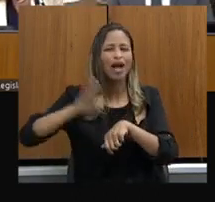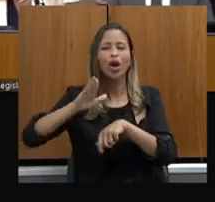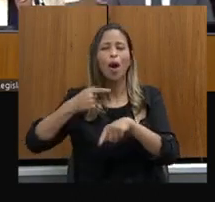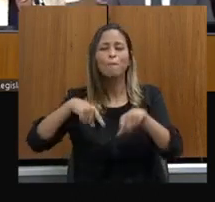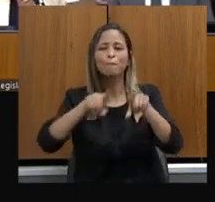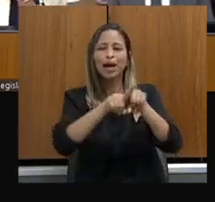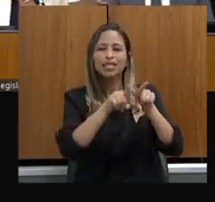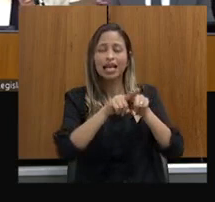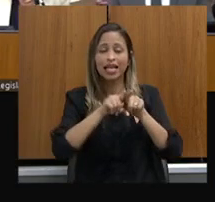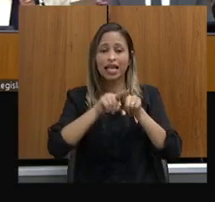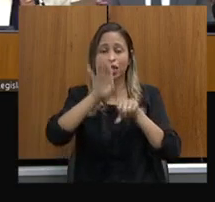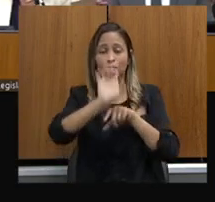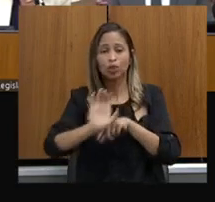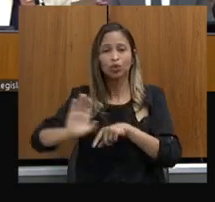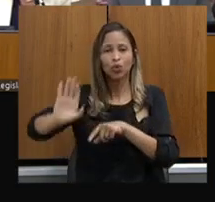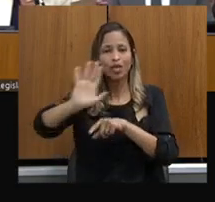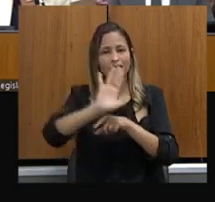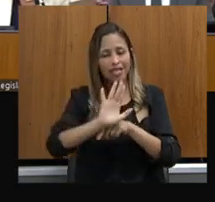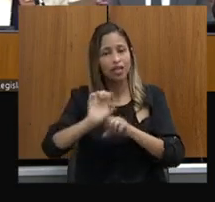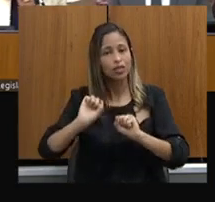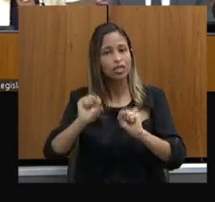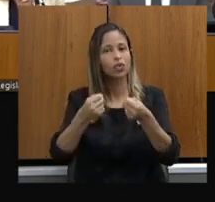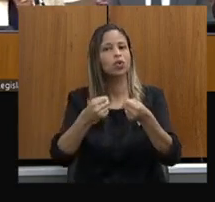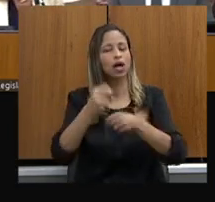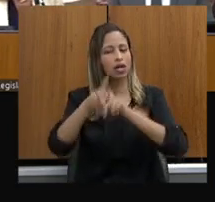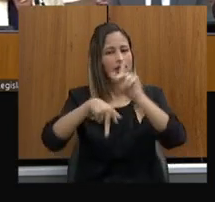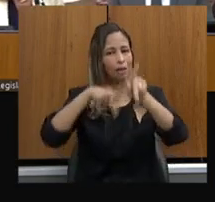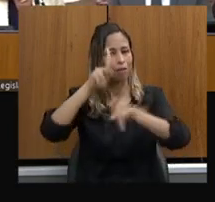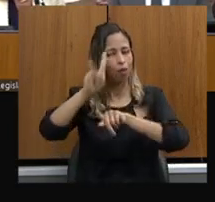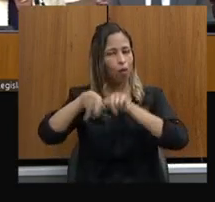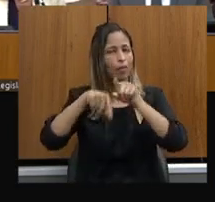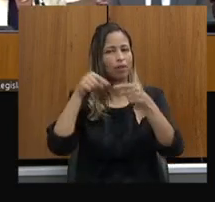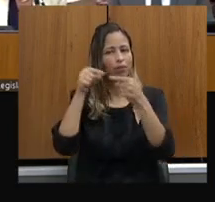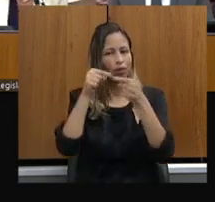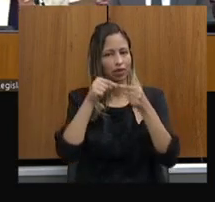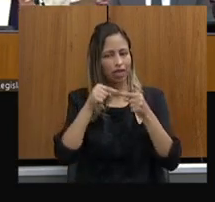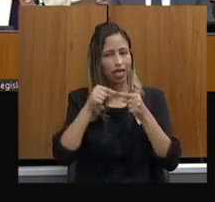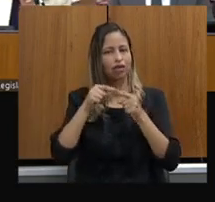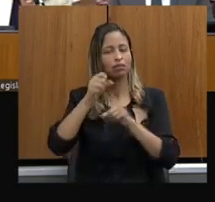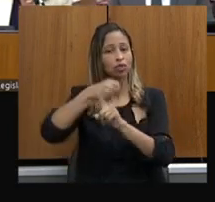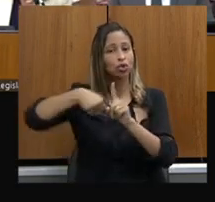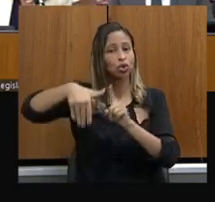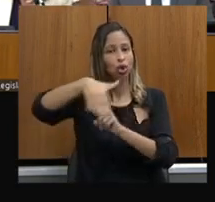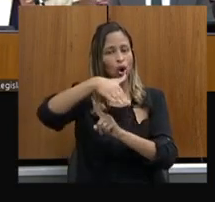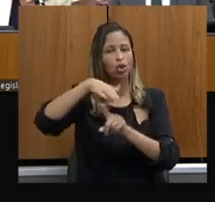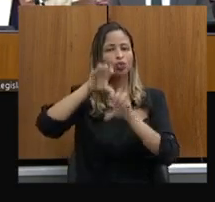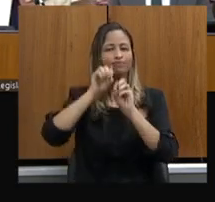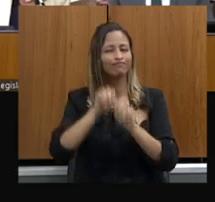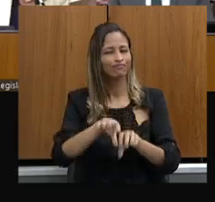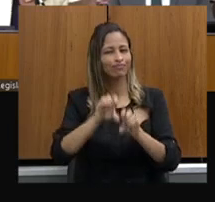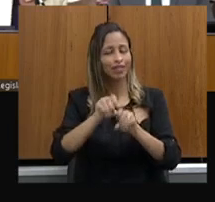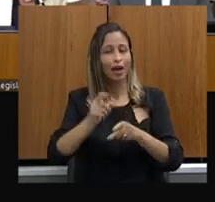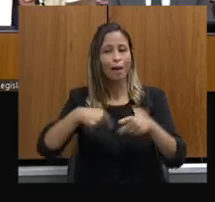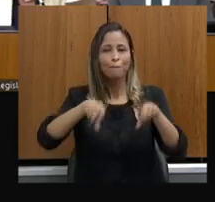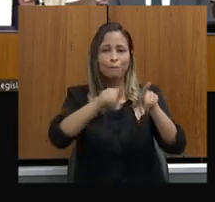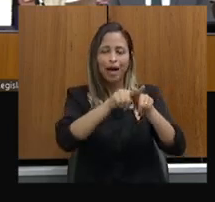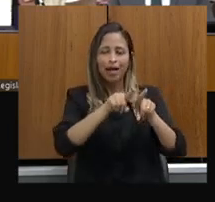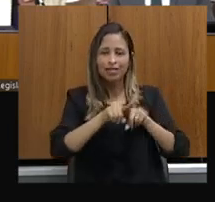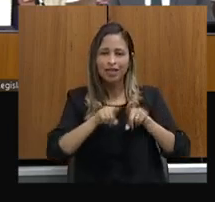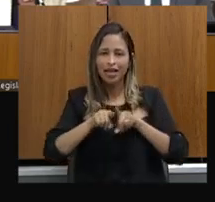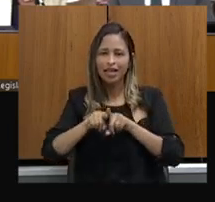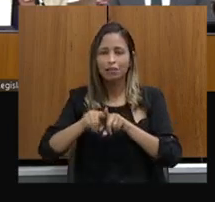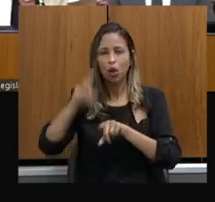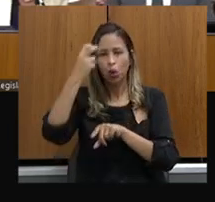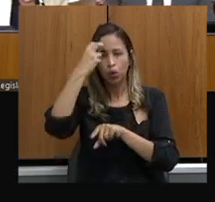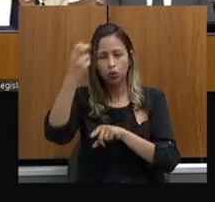parcerias hoje do estado Corresponde à segurança pública no modelo de congestão dos sistemas socioeducativo mas temos ainda parcerias nas